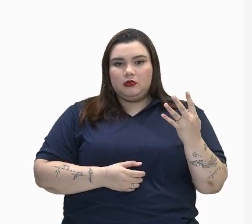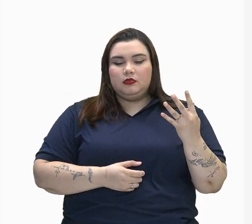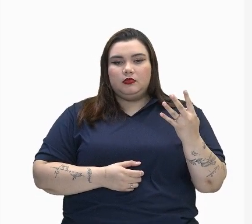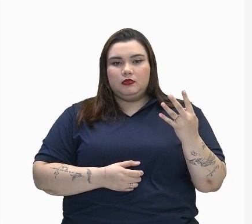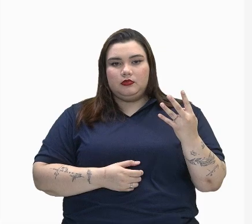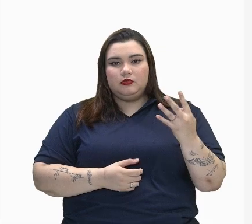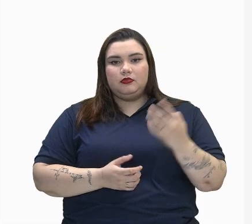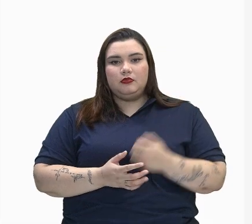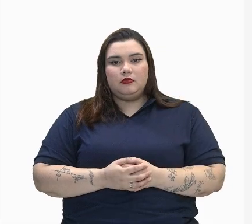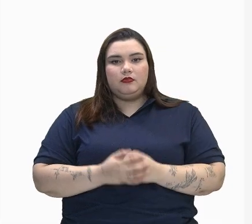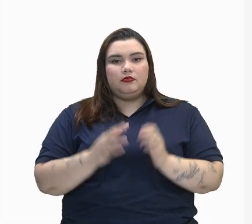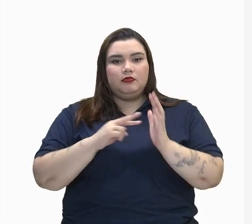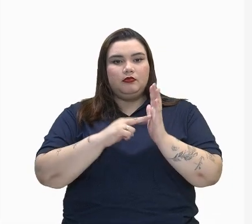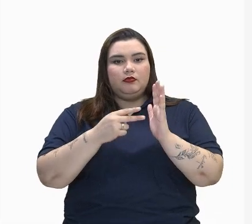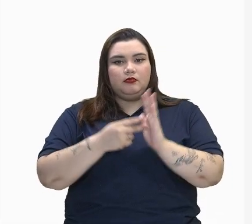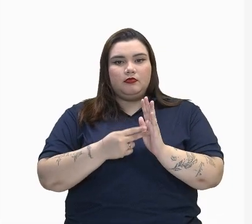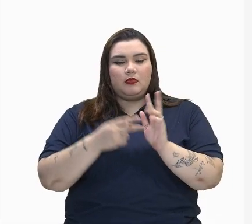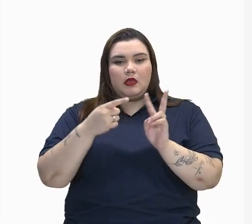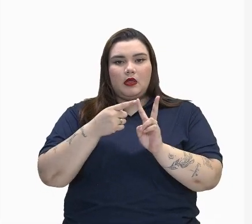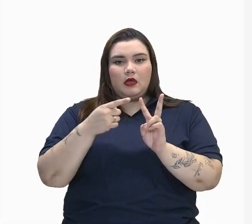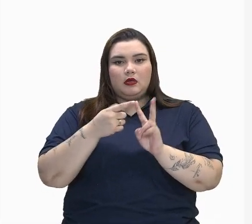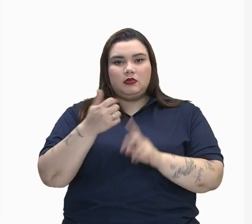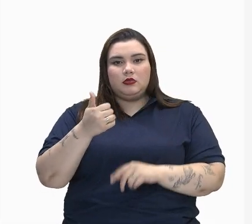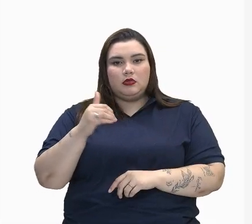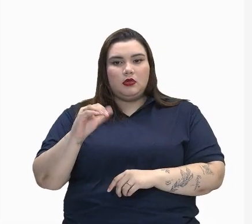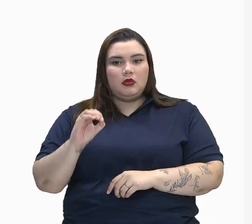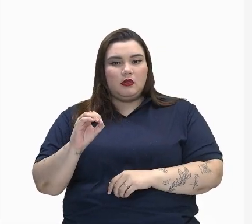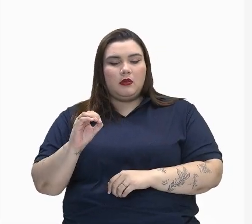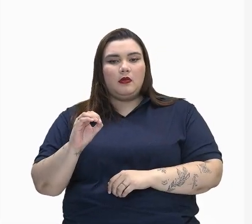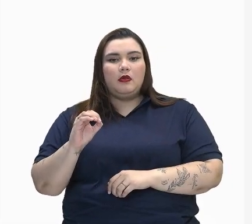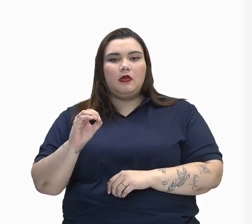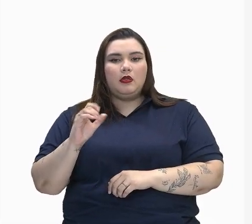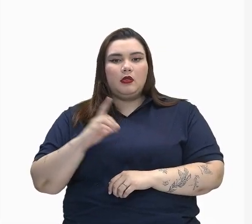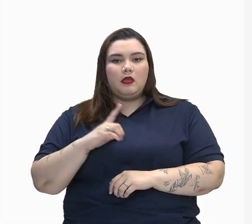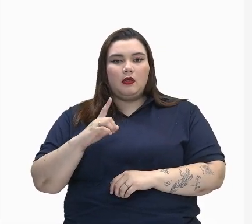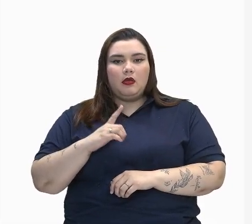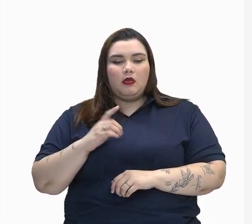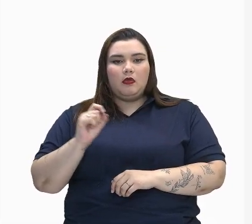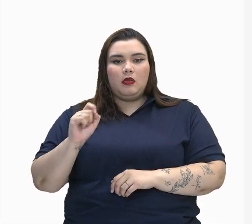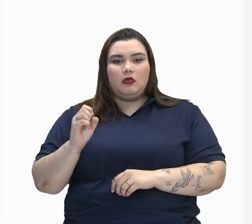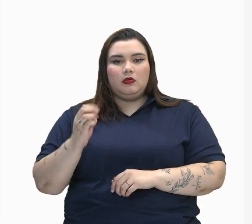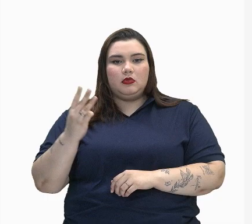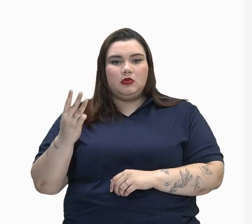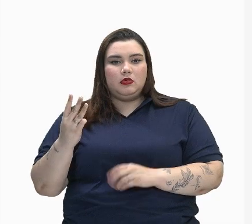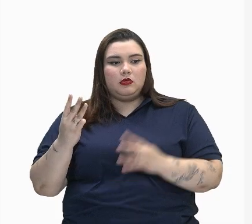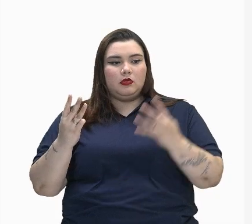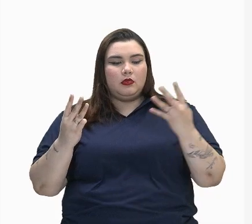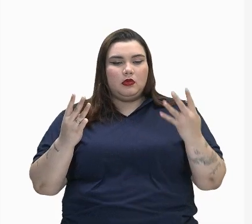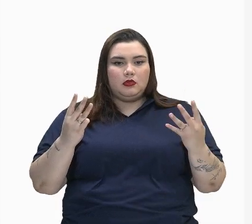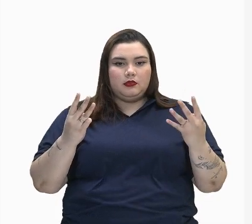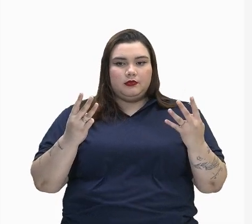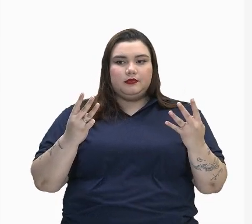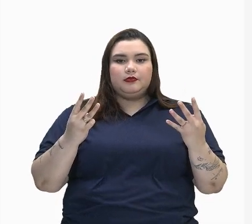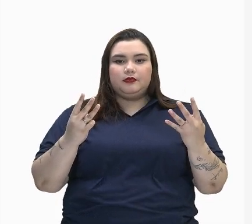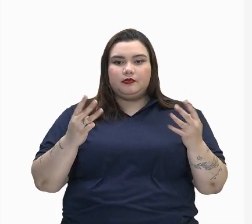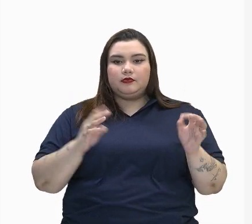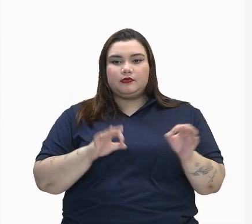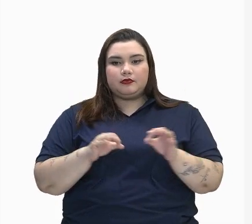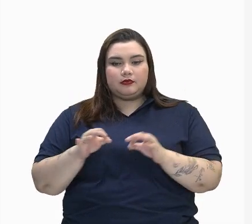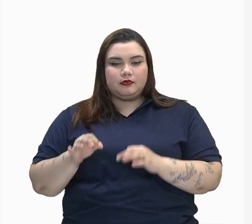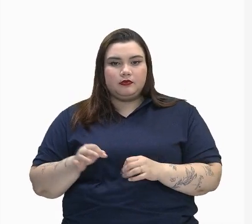16. Significa que a raiz de 10 vai estar entre o 3 e o 4, tá